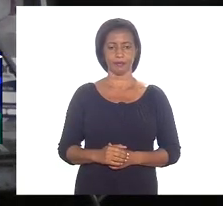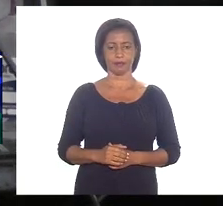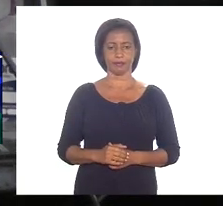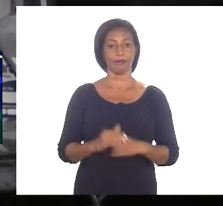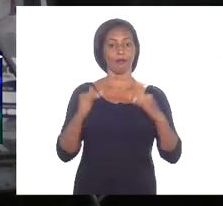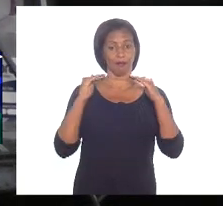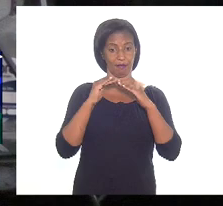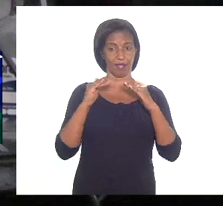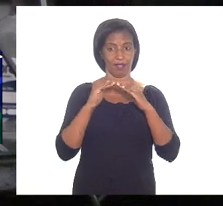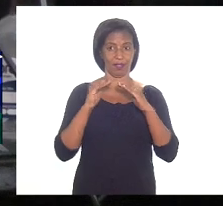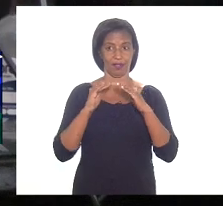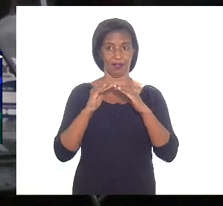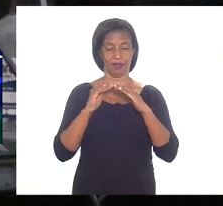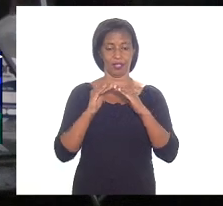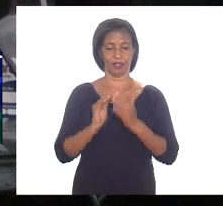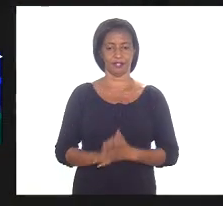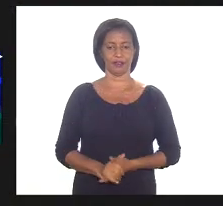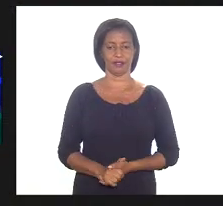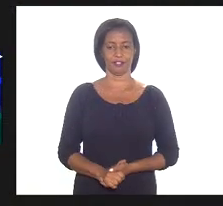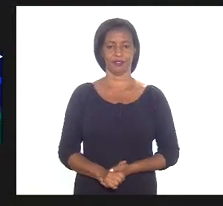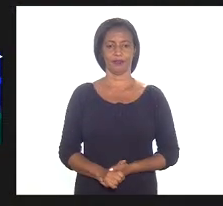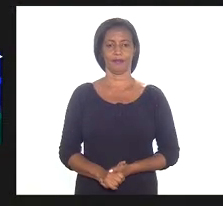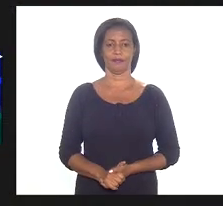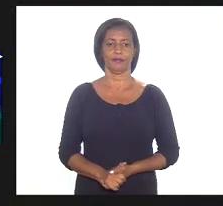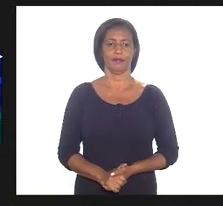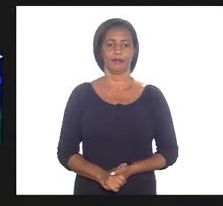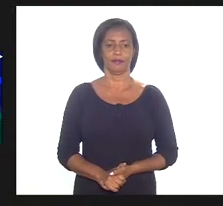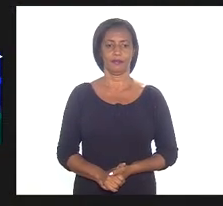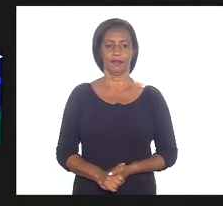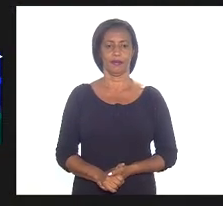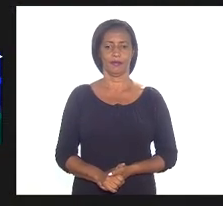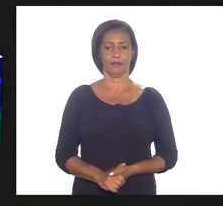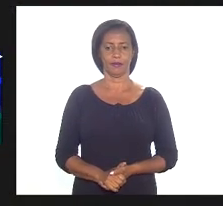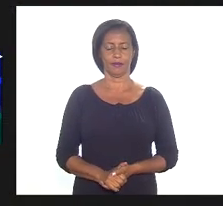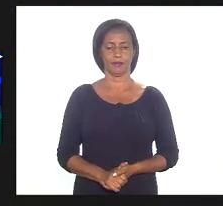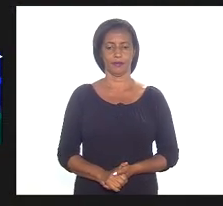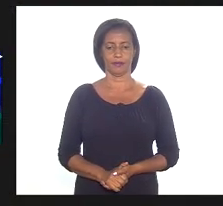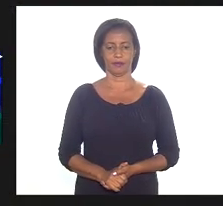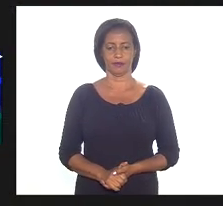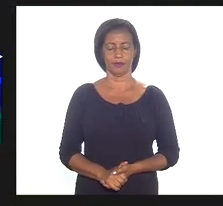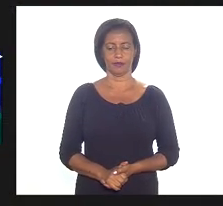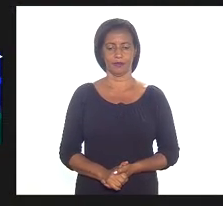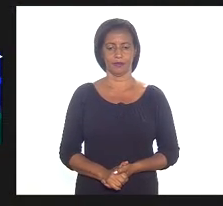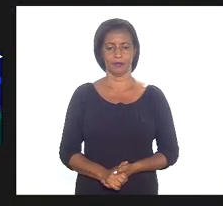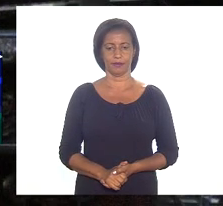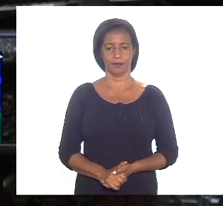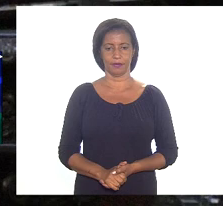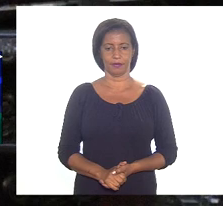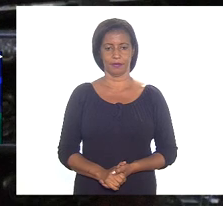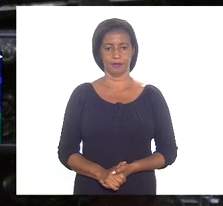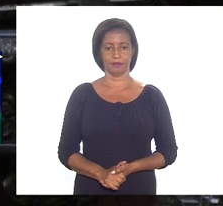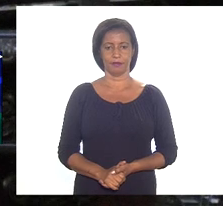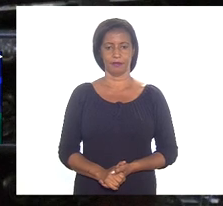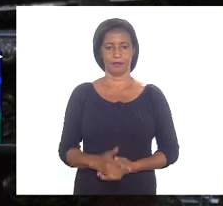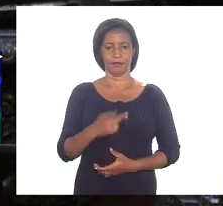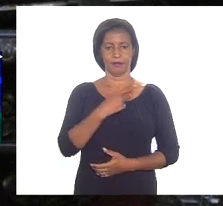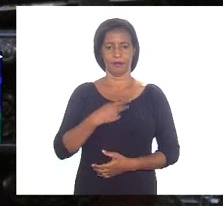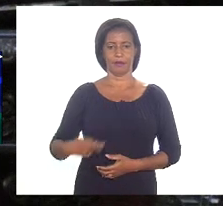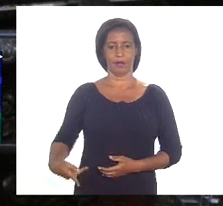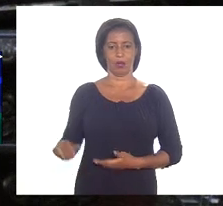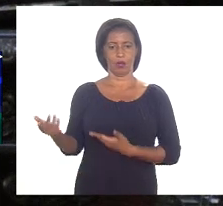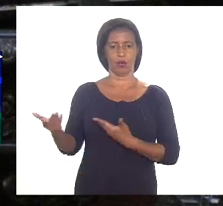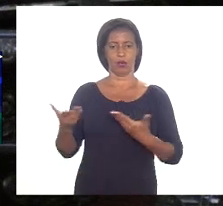Azeredo favorável à presidência convida a deputada